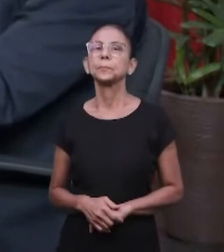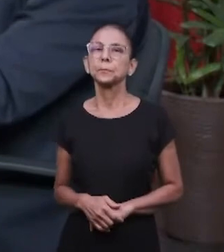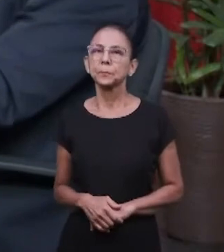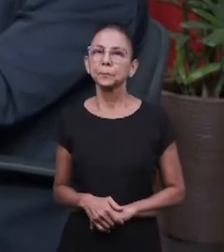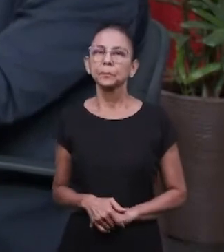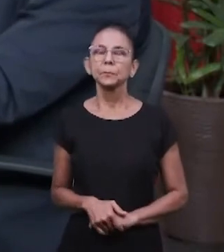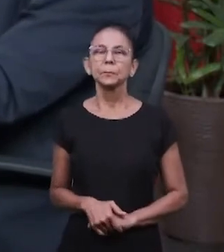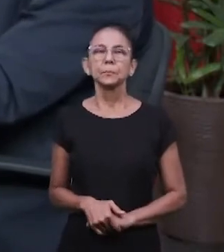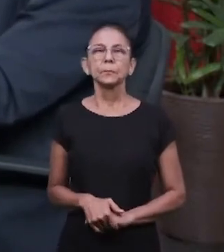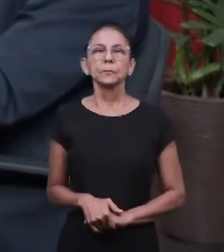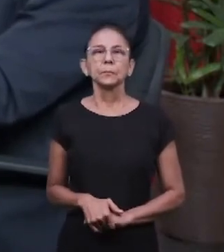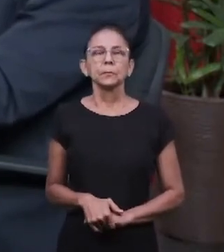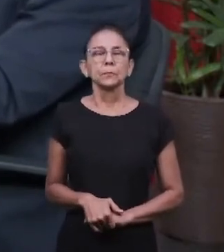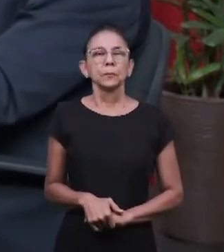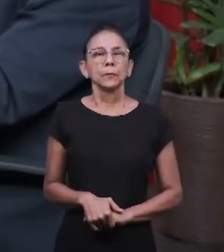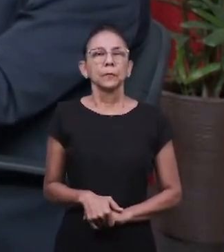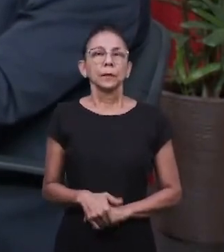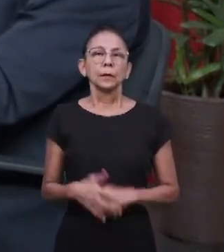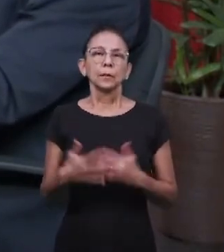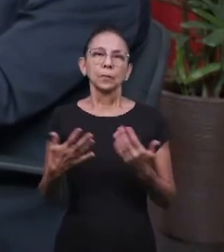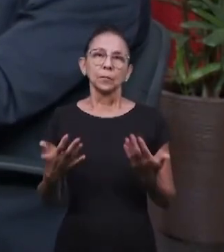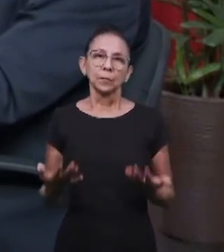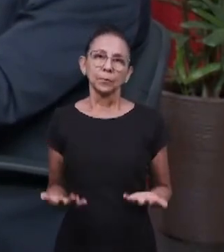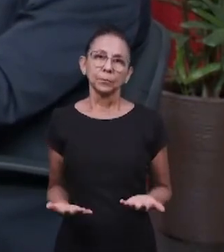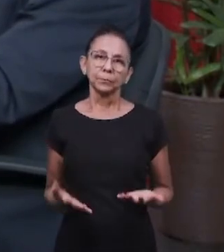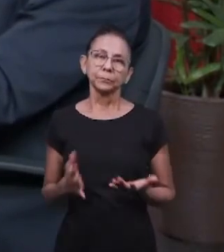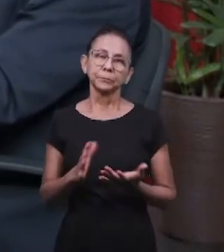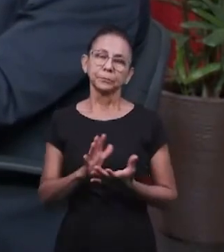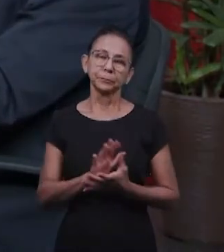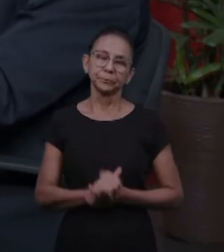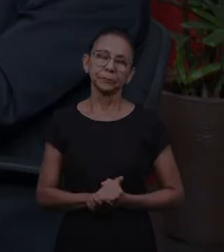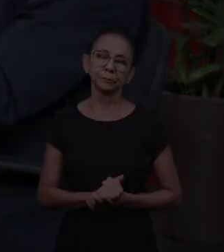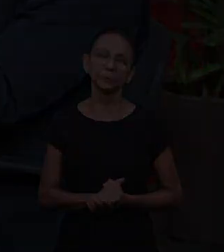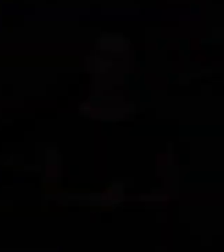a gente consiga fazer isso e não aconteça, né, como o relato que o pastor traz de Adonias.